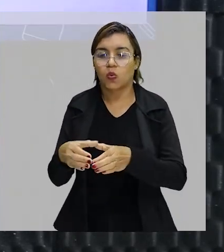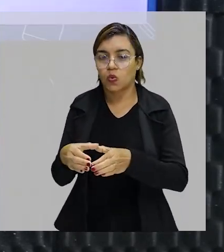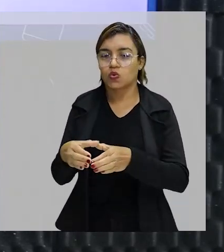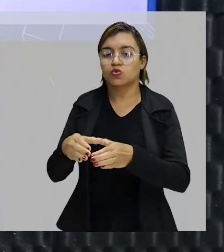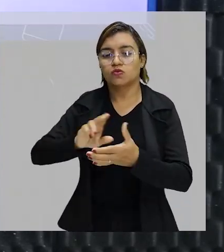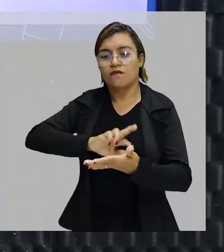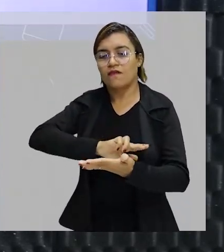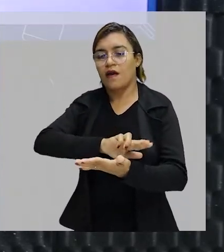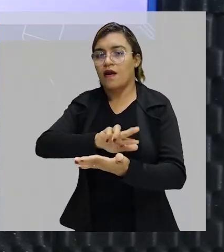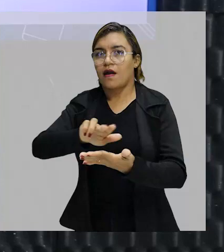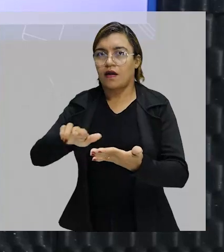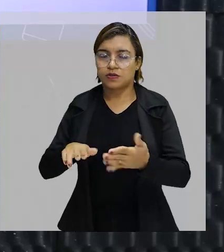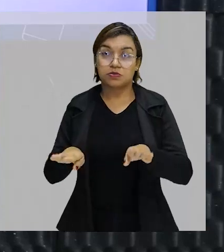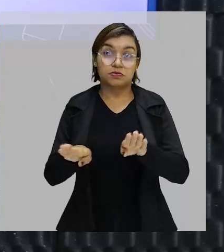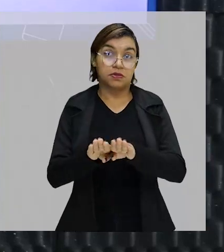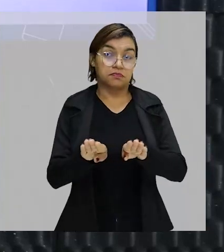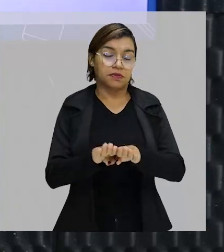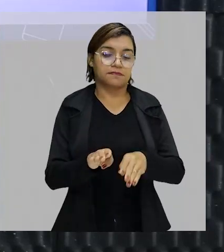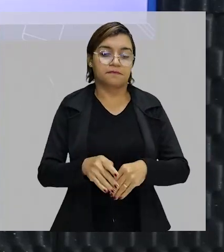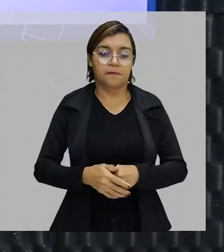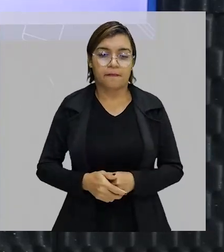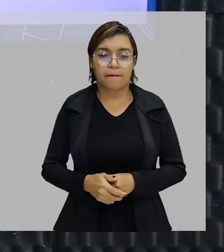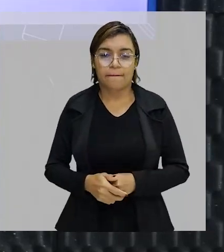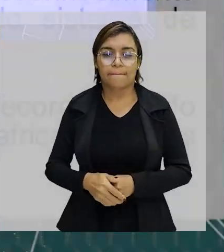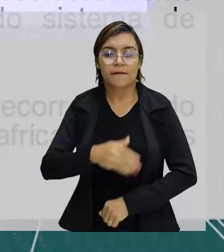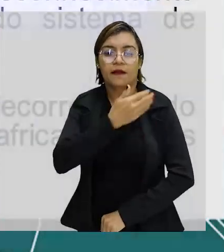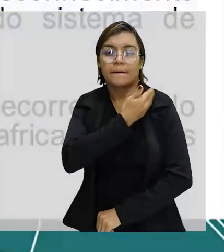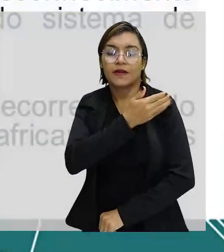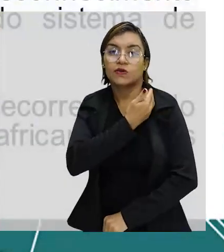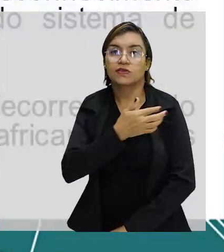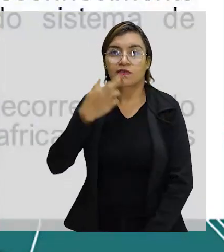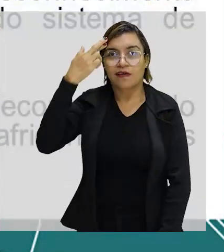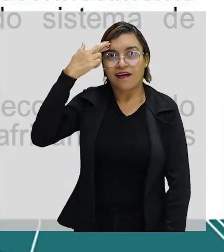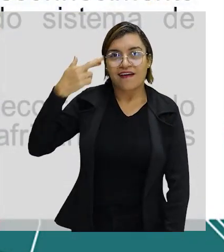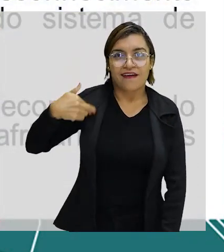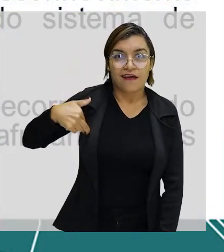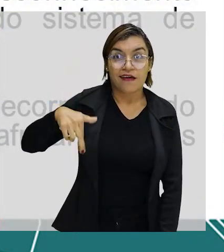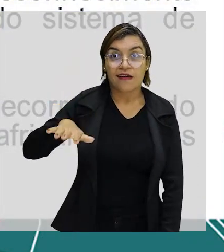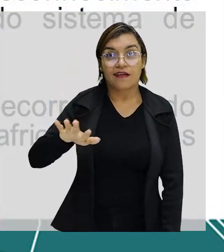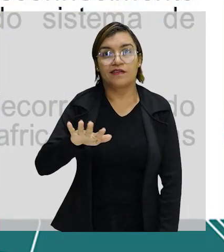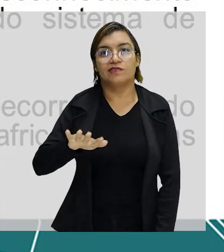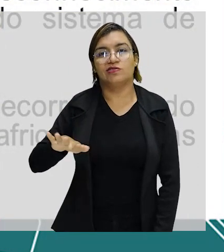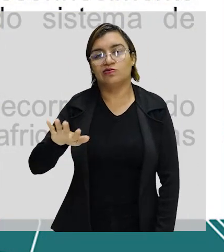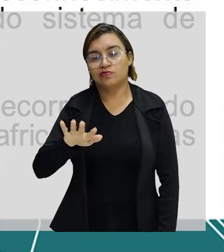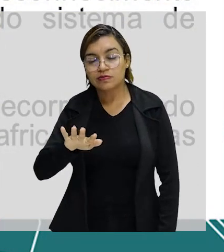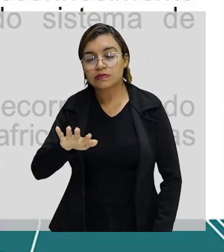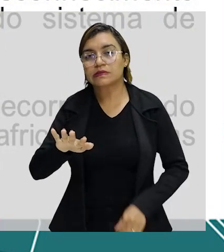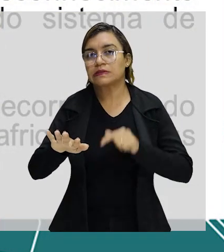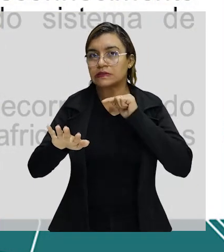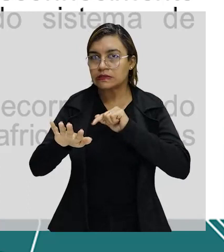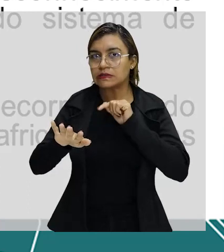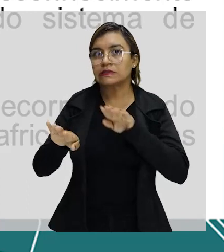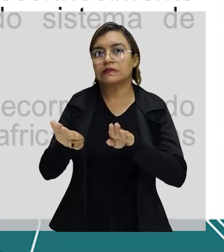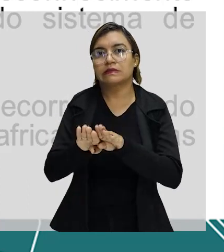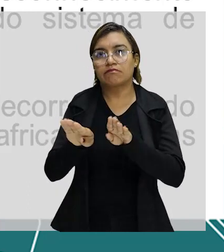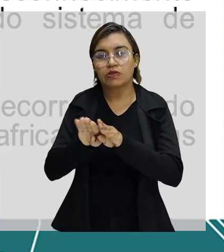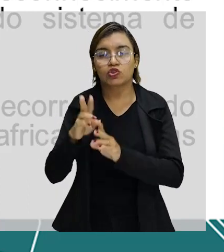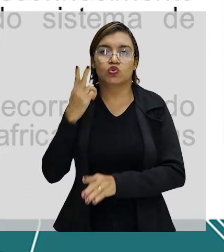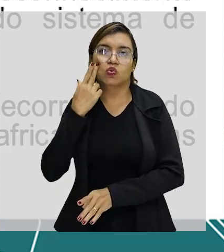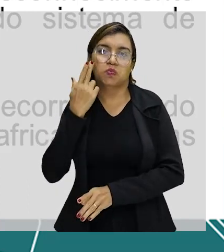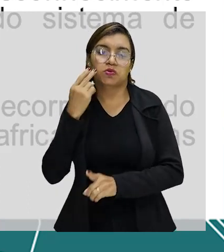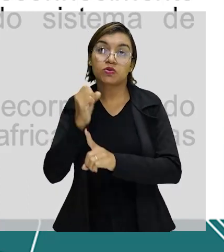como eu citei anteriormente. Preconceito religioso, esse também tem sido cada vez mais comum na